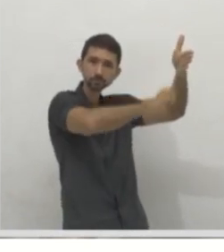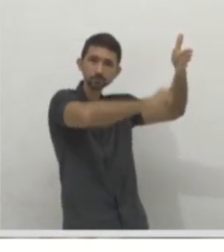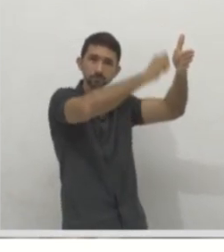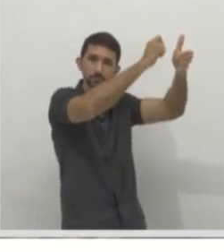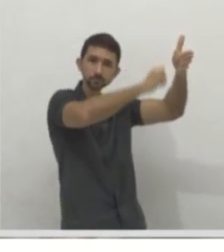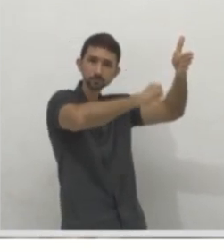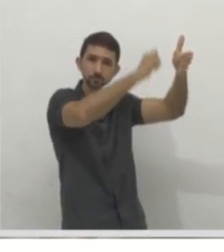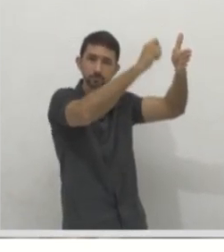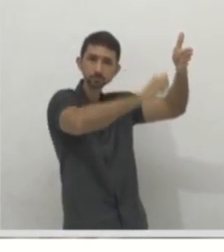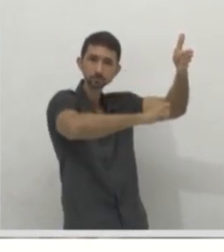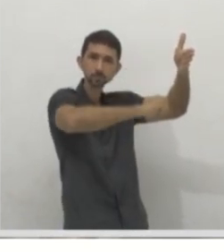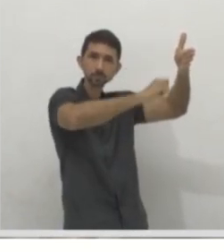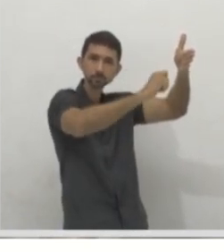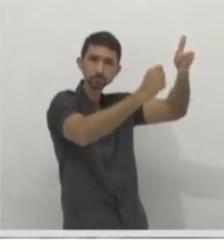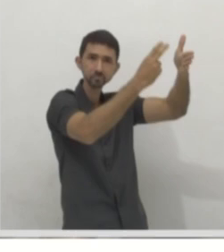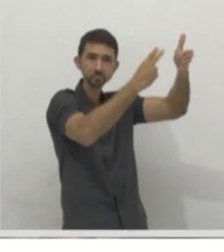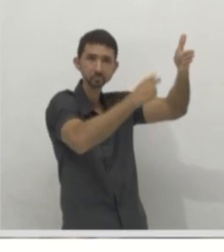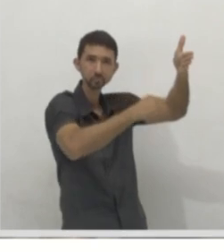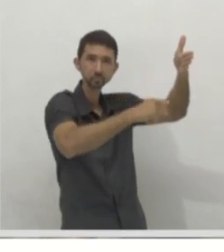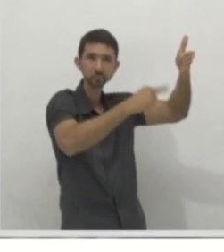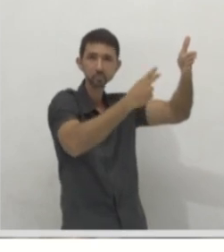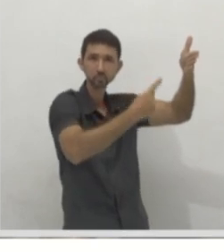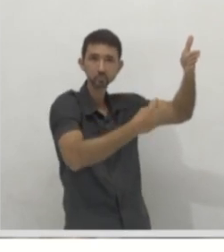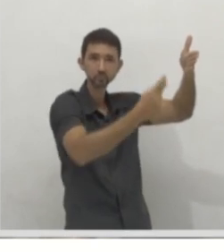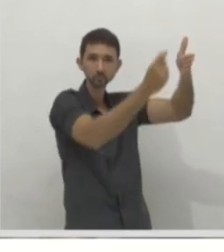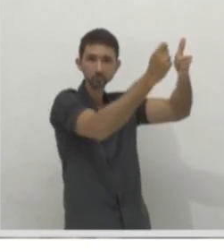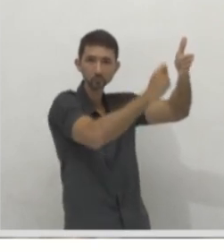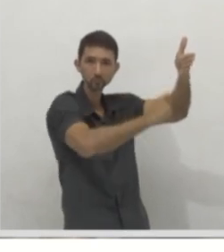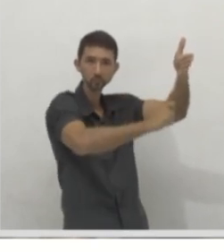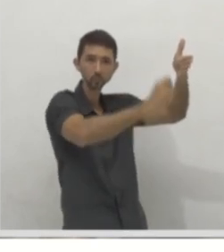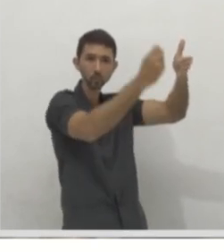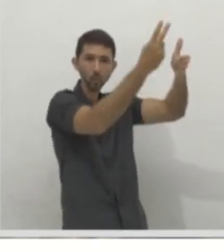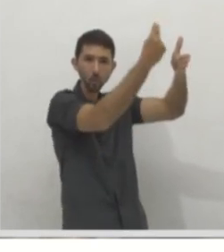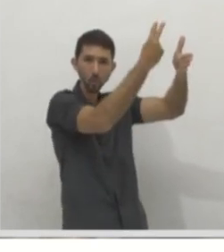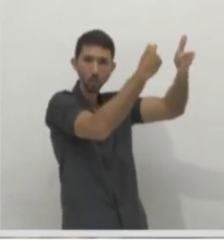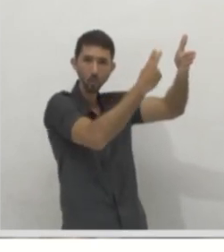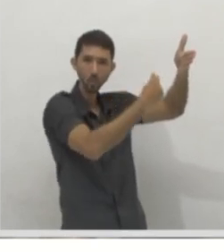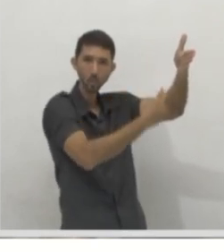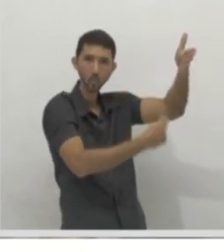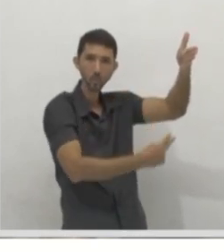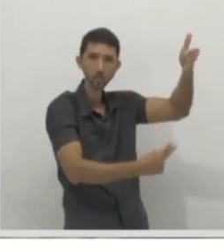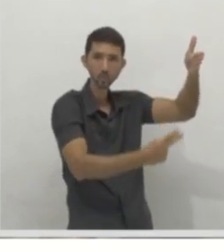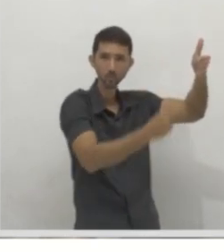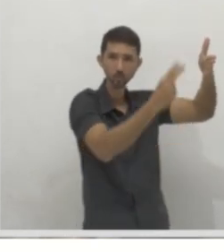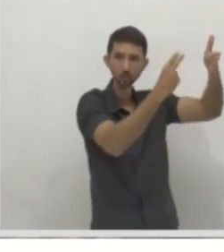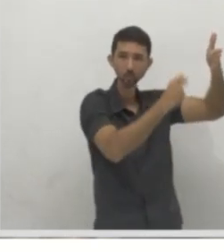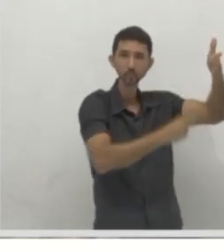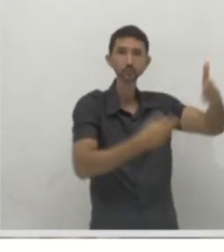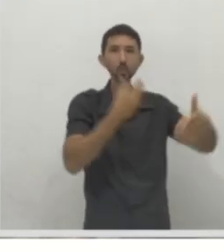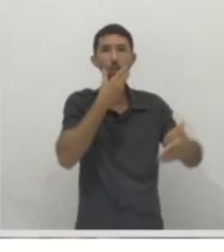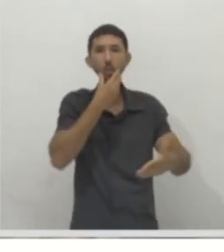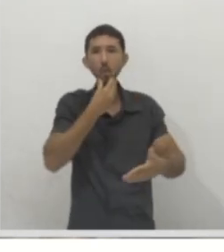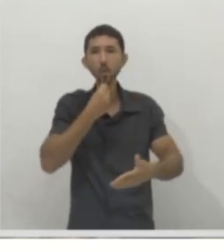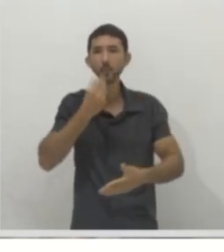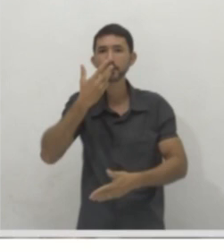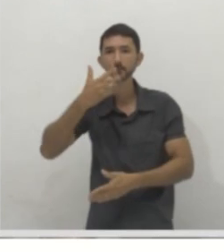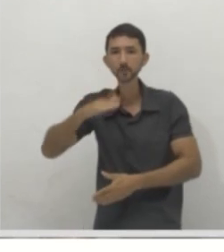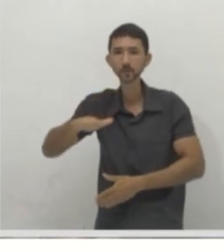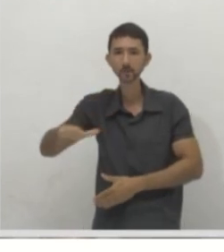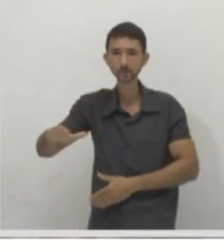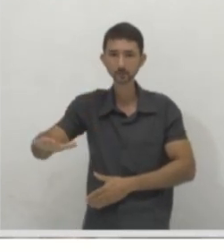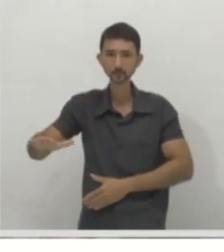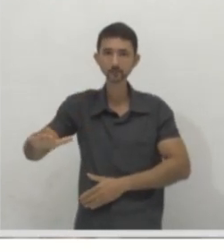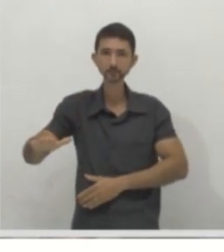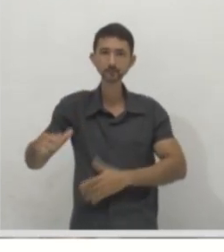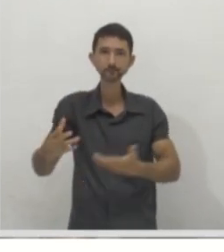né, passando algum tipo de tinta na parede para, na verdade, que